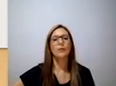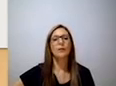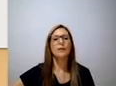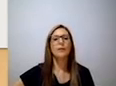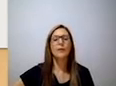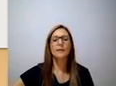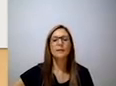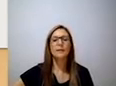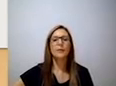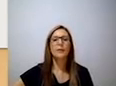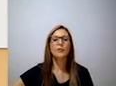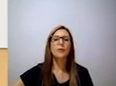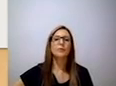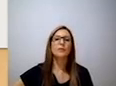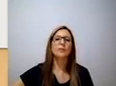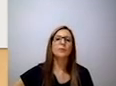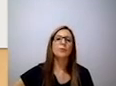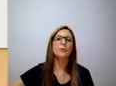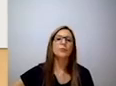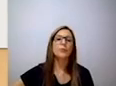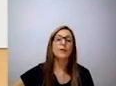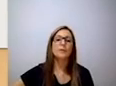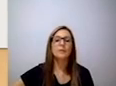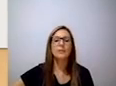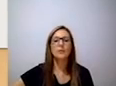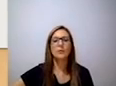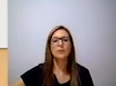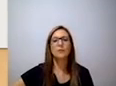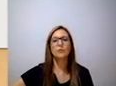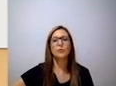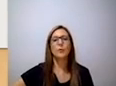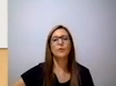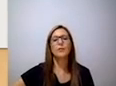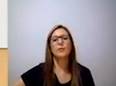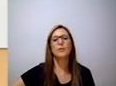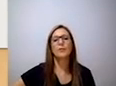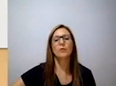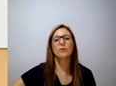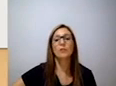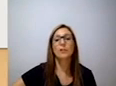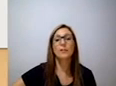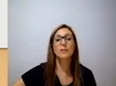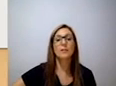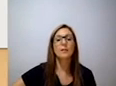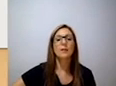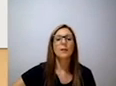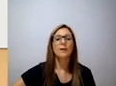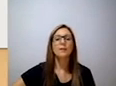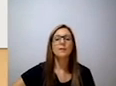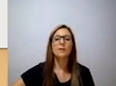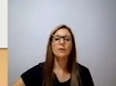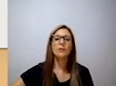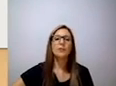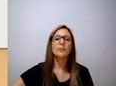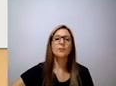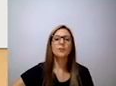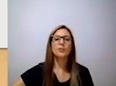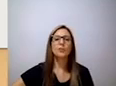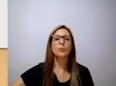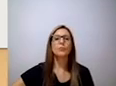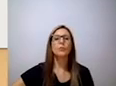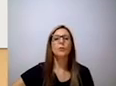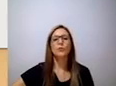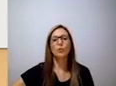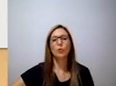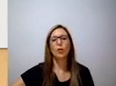intrauterino. Ele não é exatamente um método cirúrgico, mas exige a atuação de um profissional ginecologista. Existem dois tipos